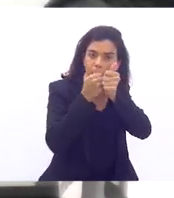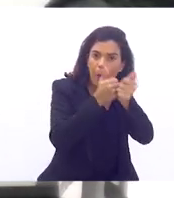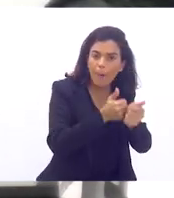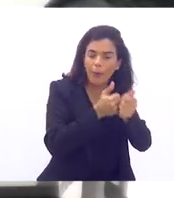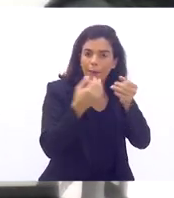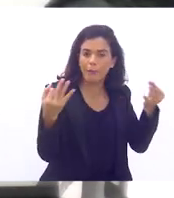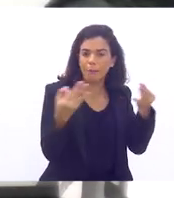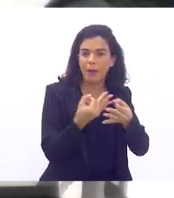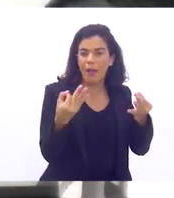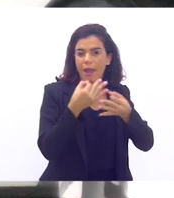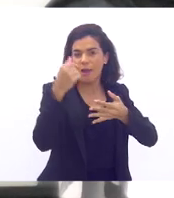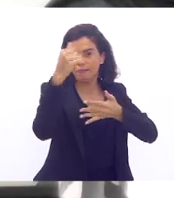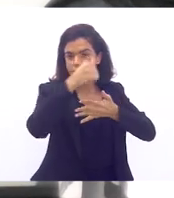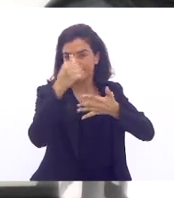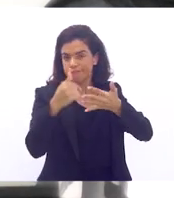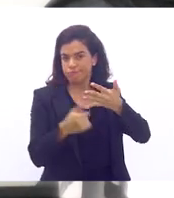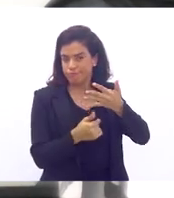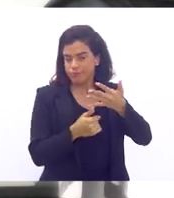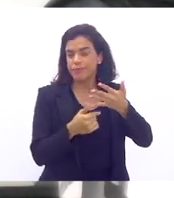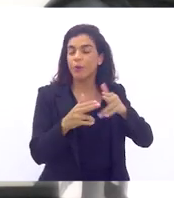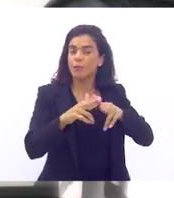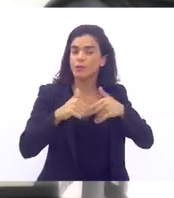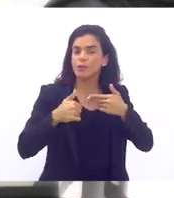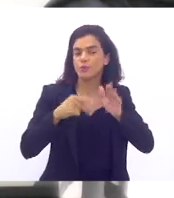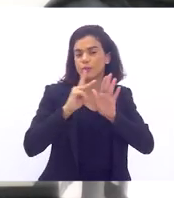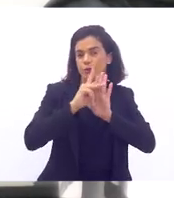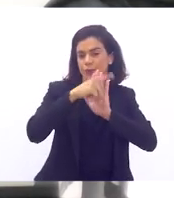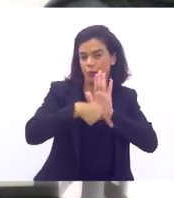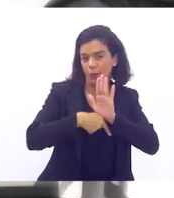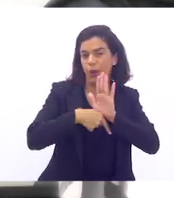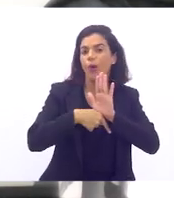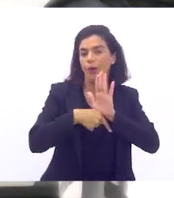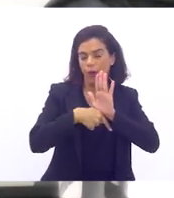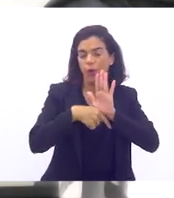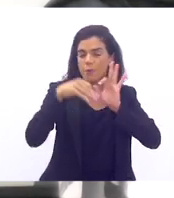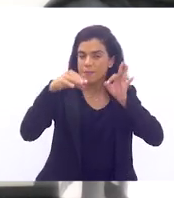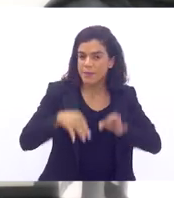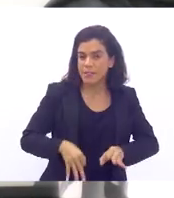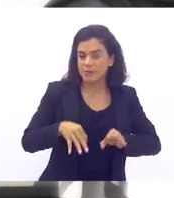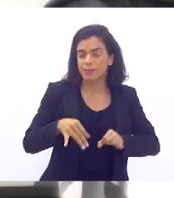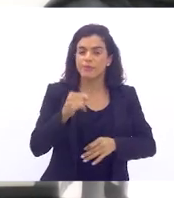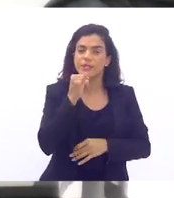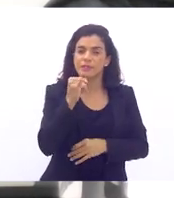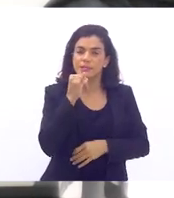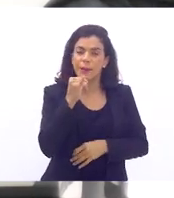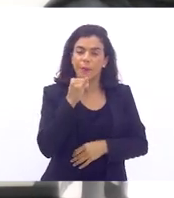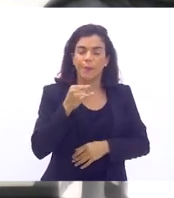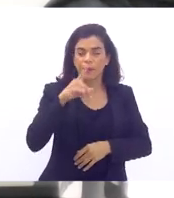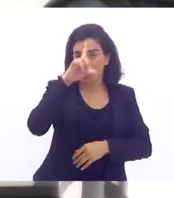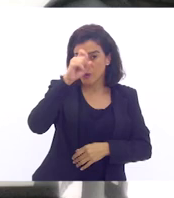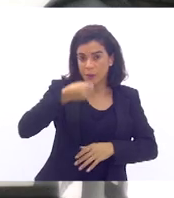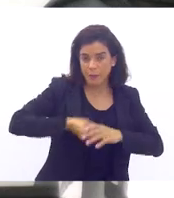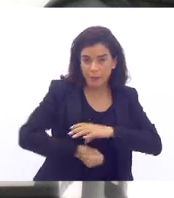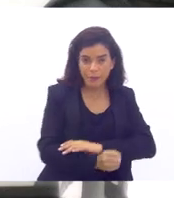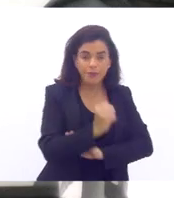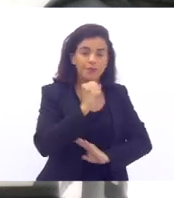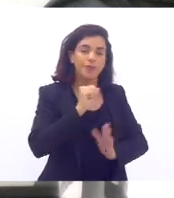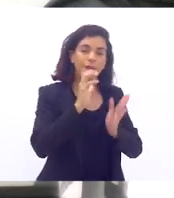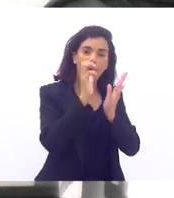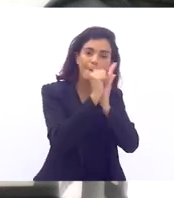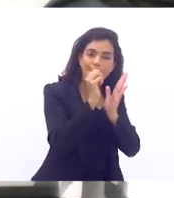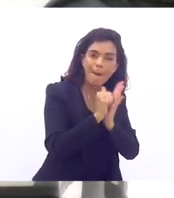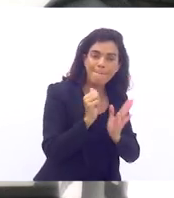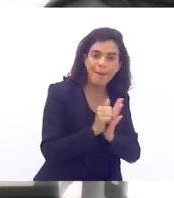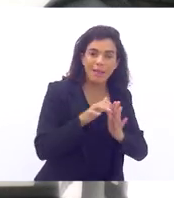então Acho interessante por isso o protocolo E aí eu falaria de um protocolo mesmo de maternidade notificação e mapeamento